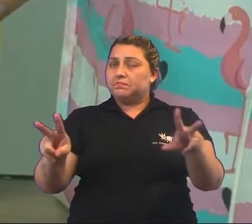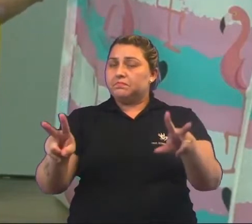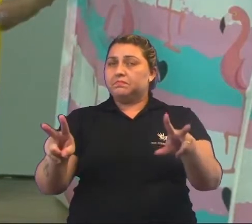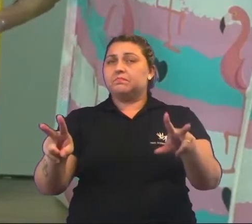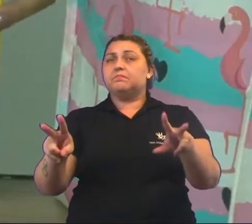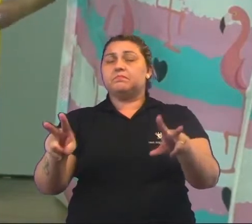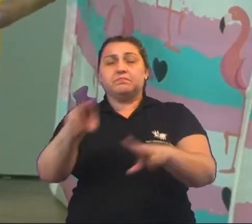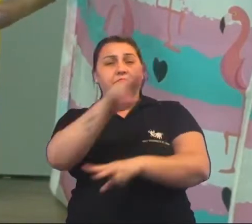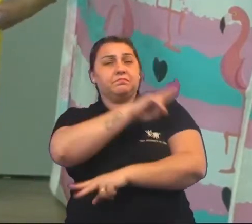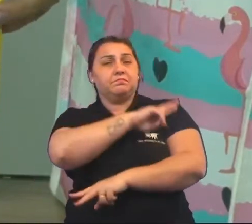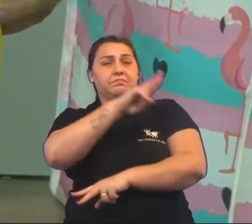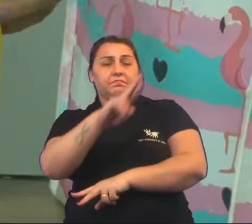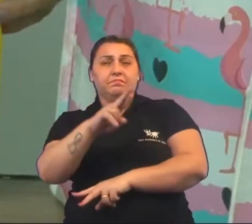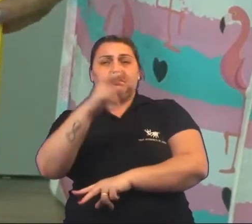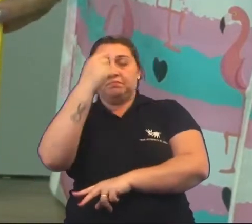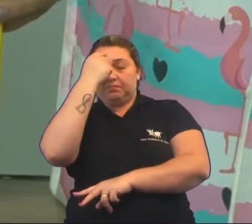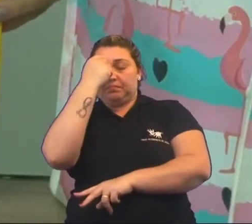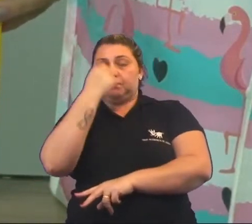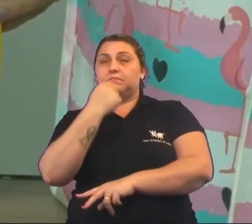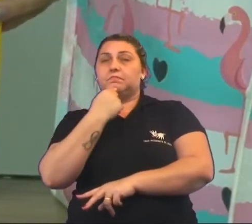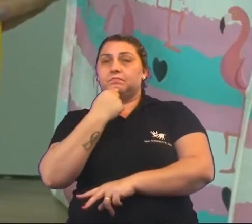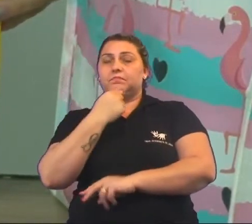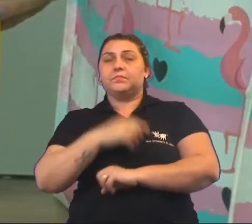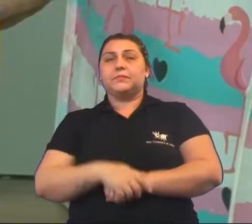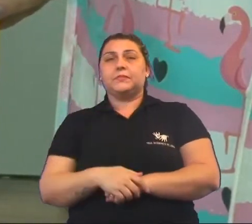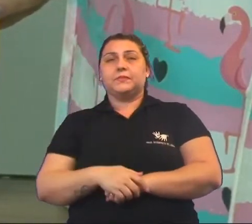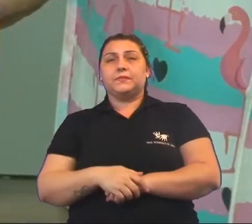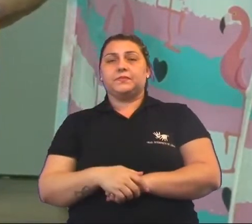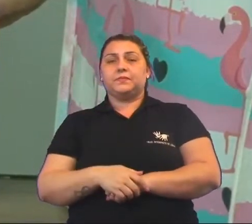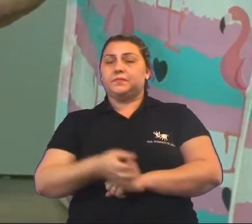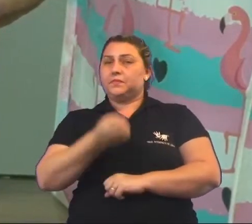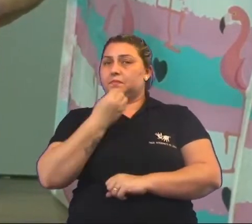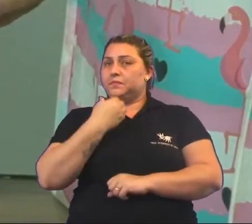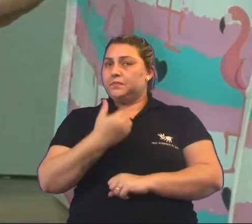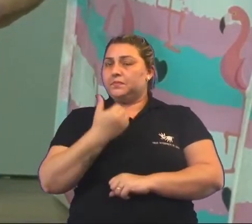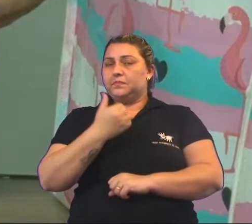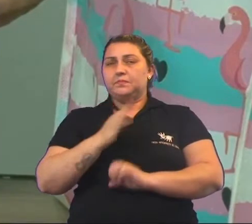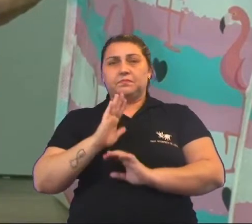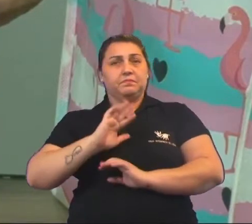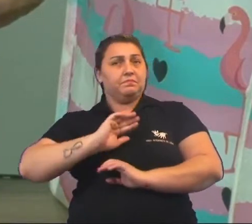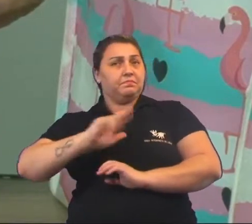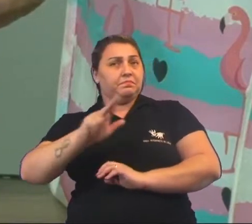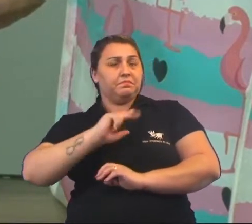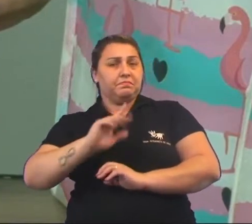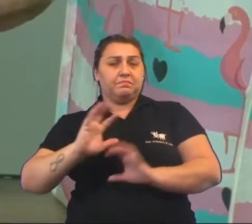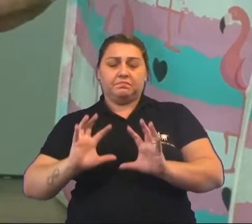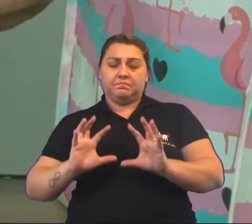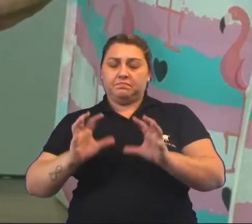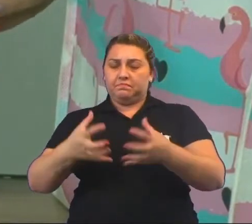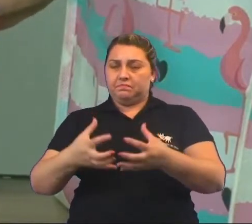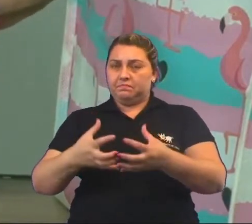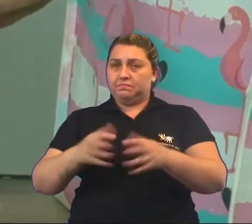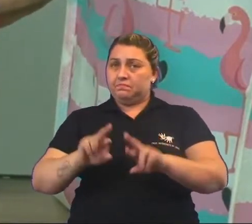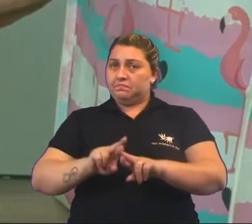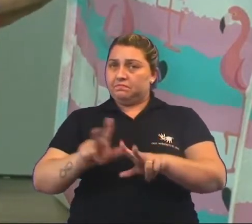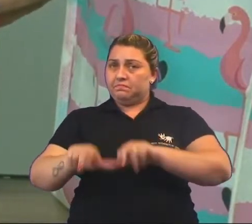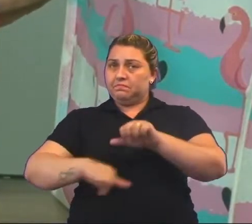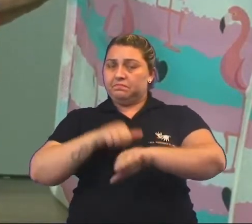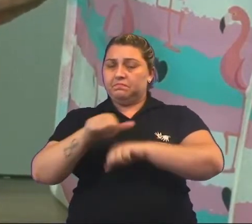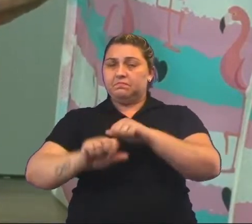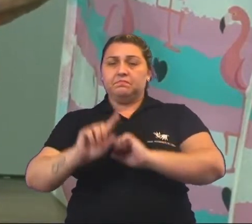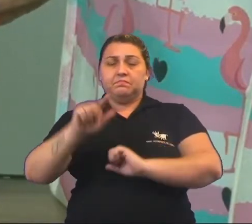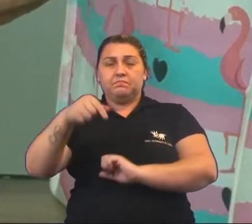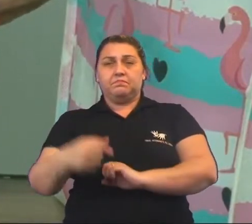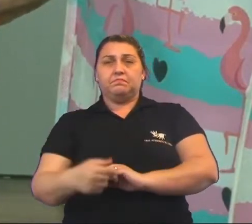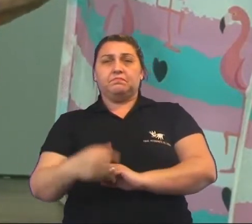está representado nesta imagem? Muito bem, já não é mais um formato arredondado. Vamos para o